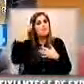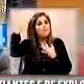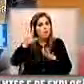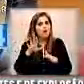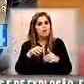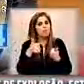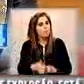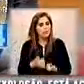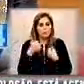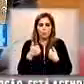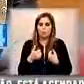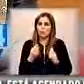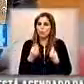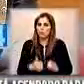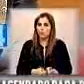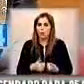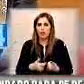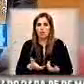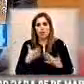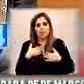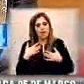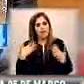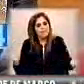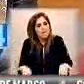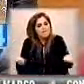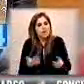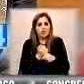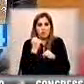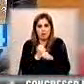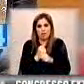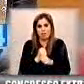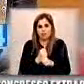de incentivar o trabalho já